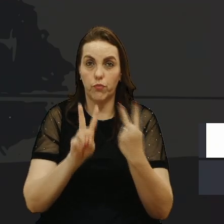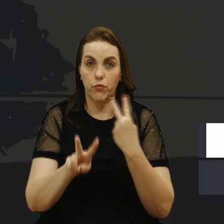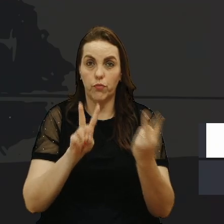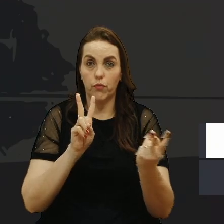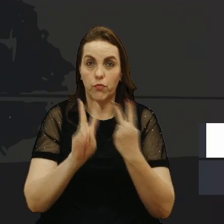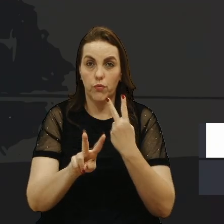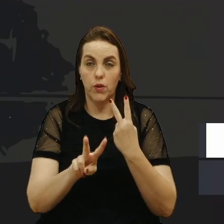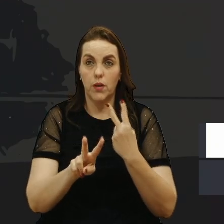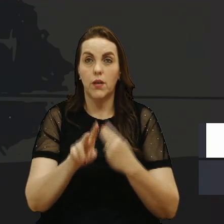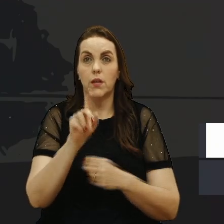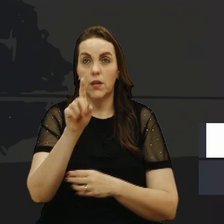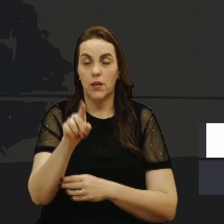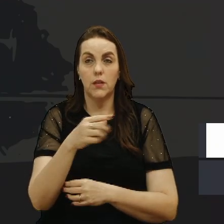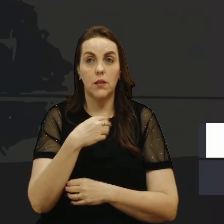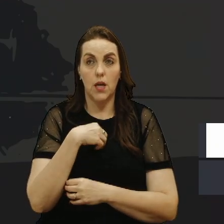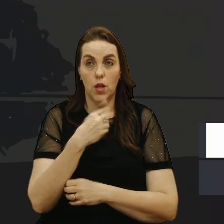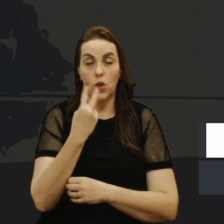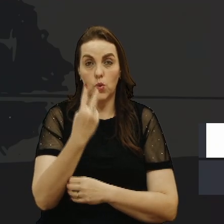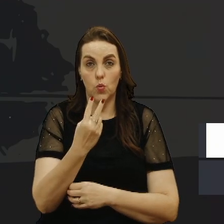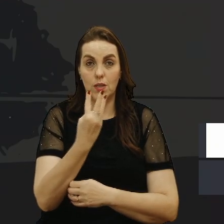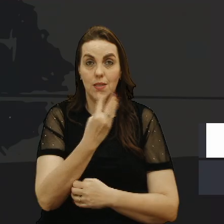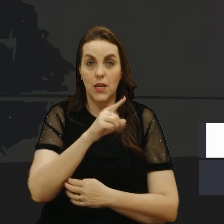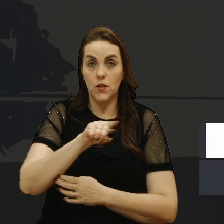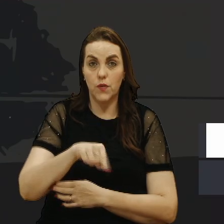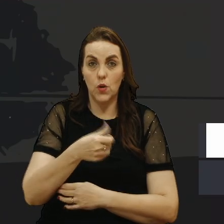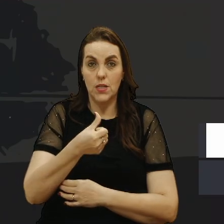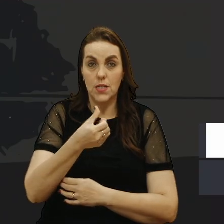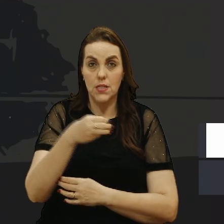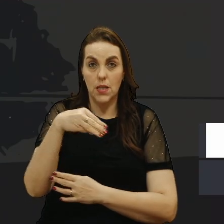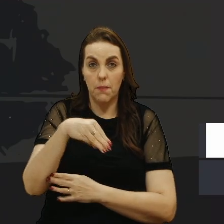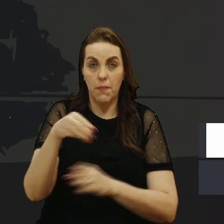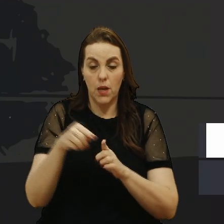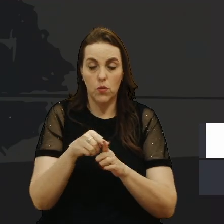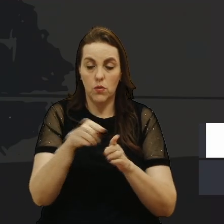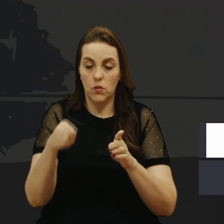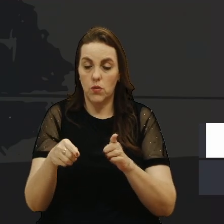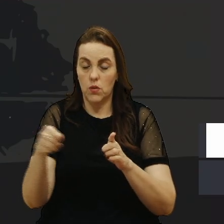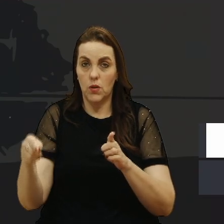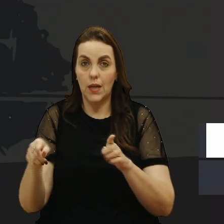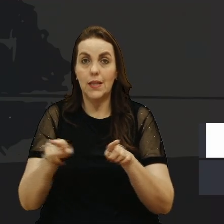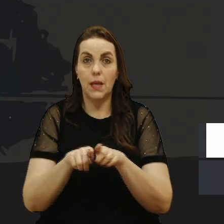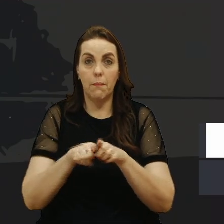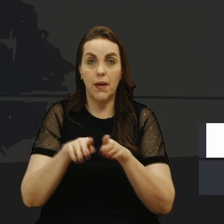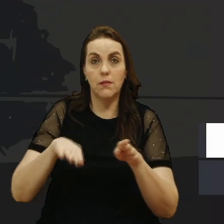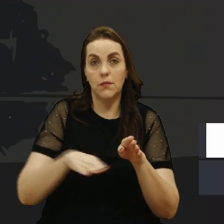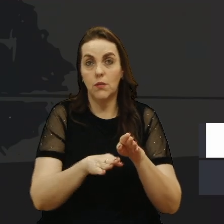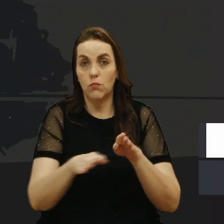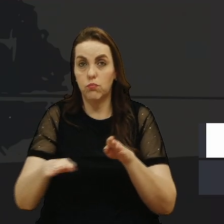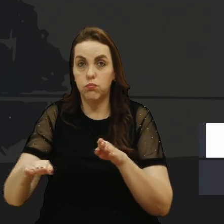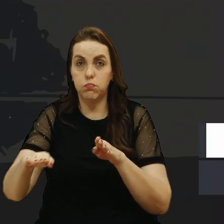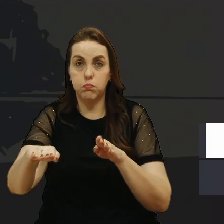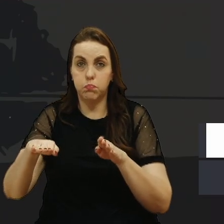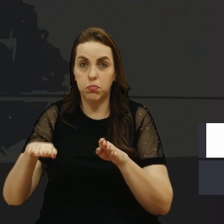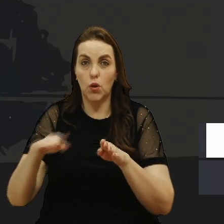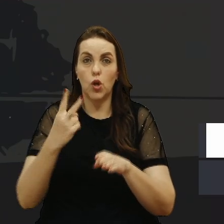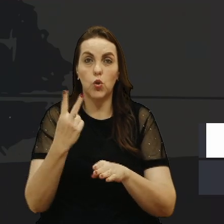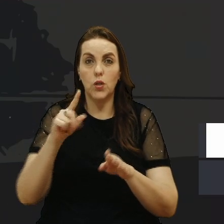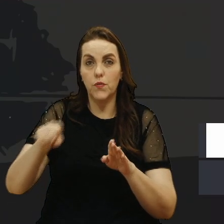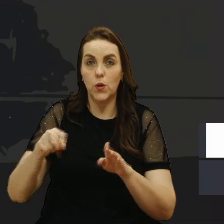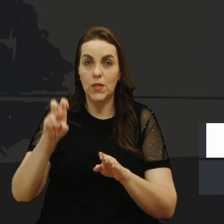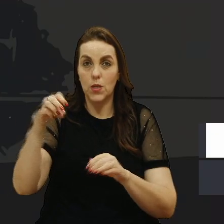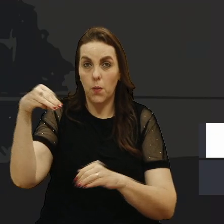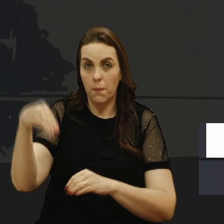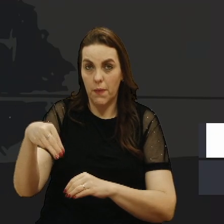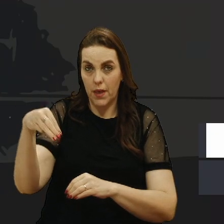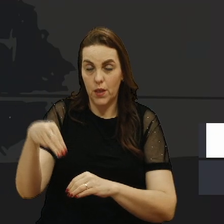rolamentos, 2 em cada sentido de 3,60 m cada uma, e um acostamento em cada lado da rodovia de 2,5 m, além